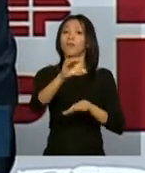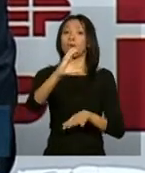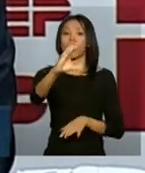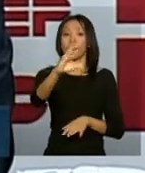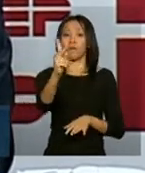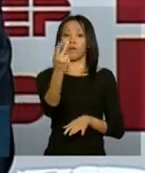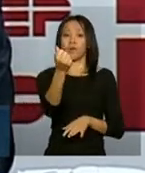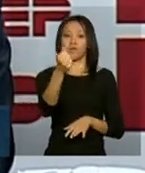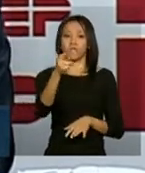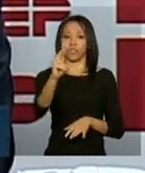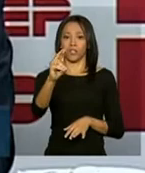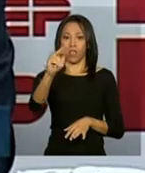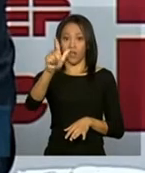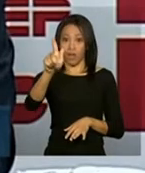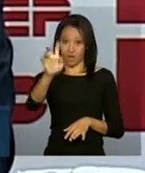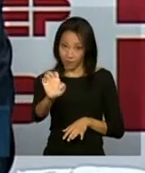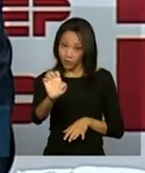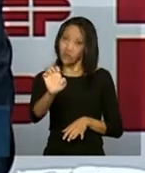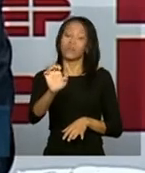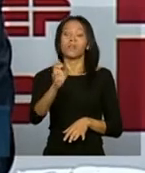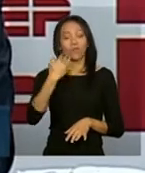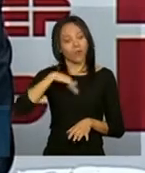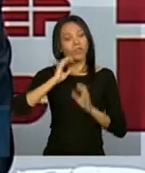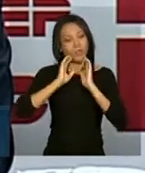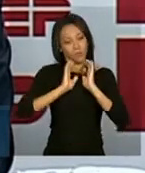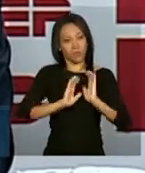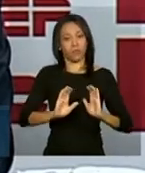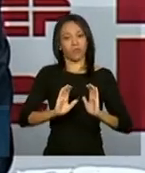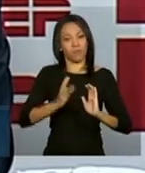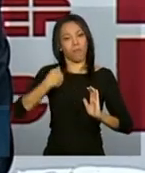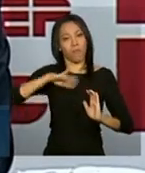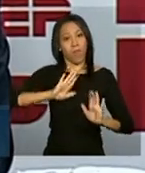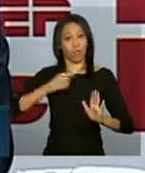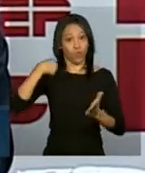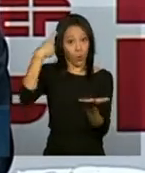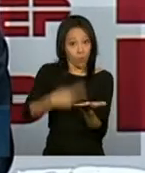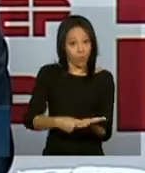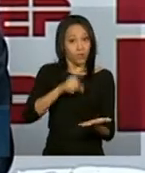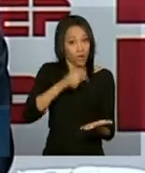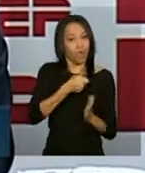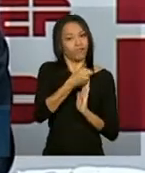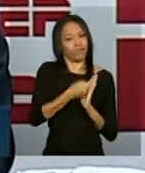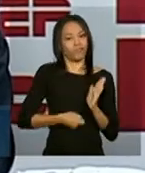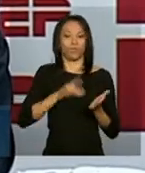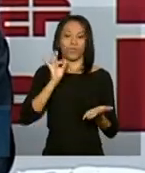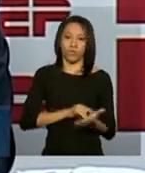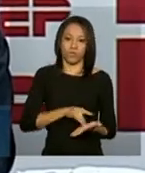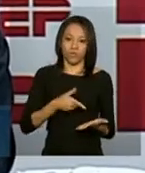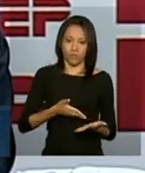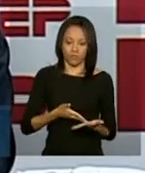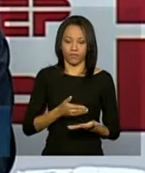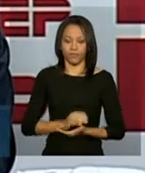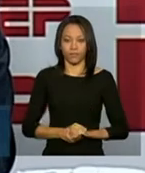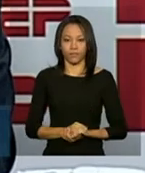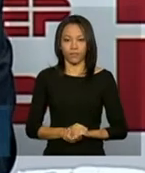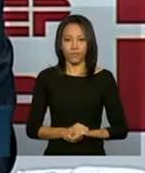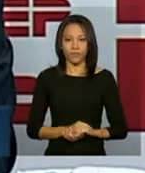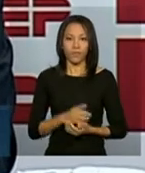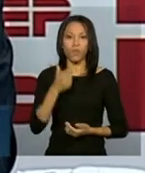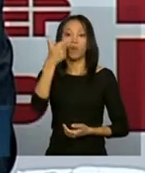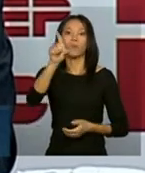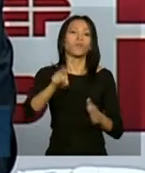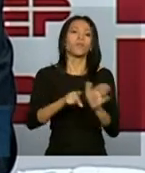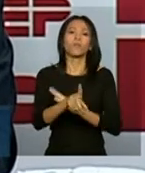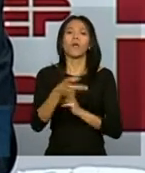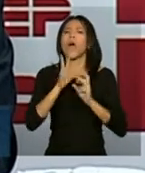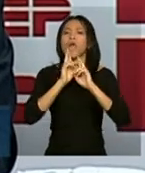foi a opção do INEP. Respeitamos a UERJ, mas o nosso compromisso com a obra é mantê-la íntegra. Com relação aos resultados, quando que